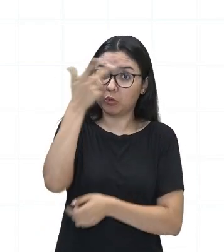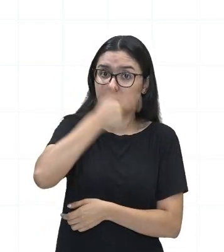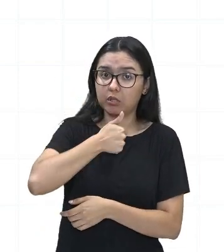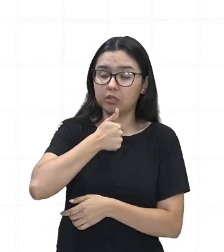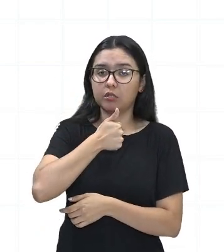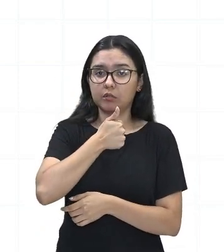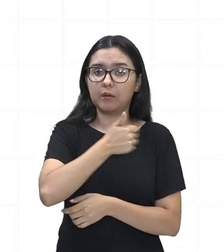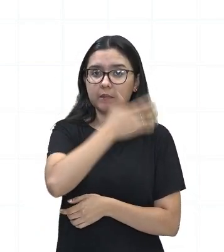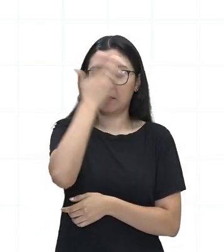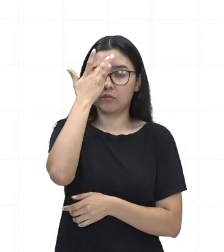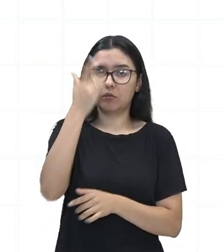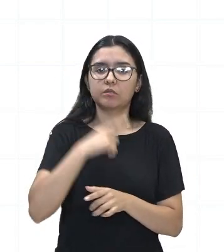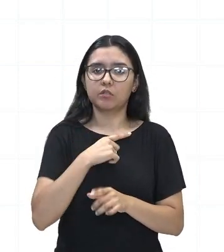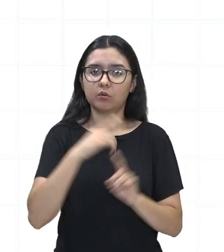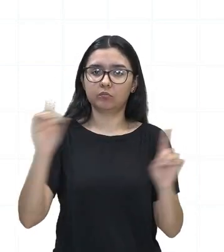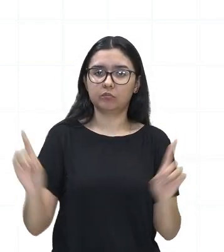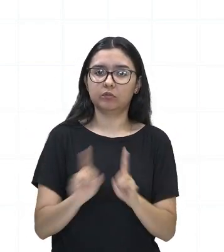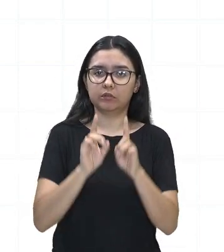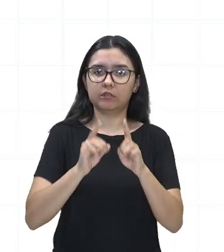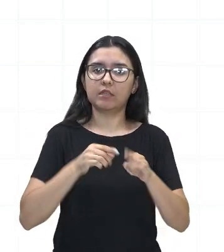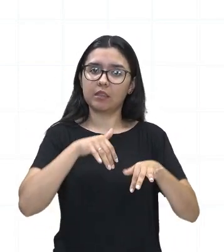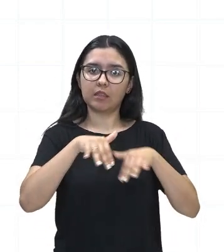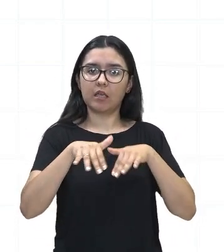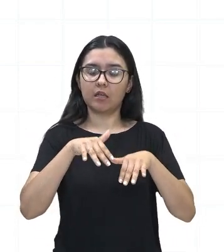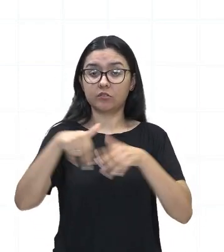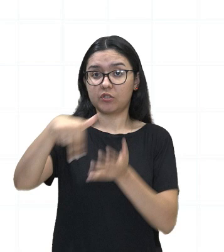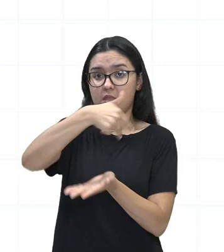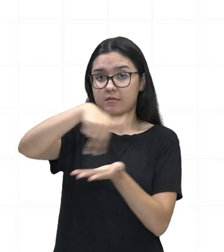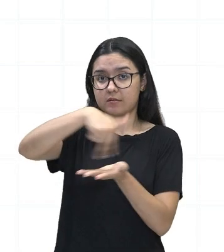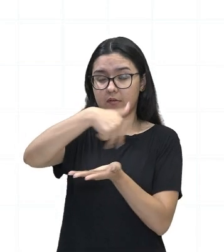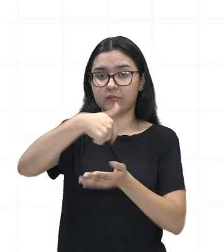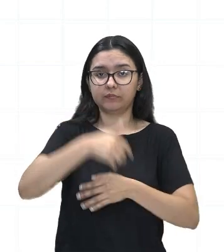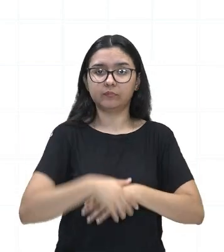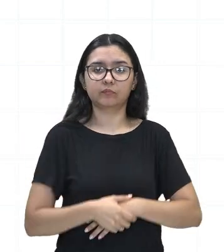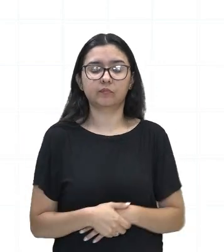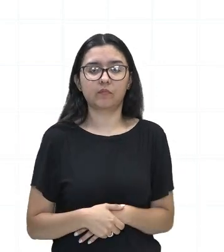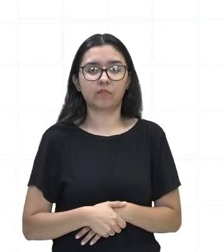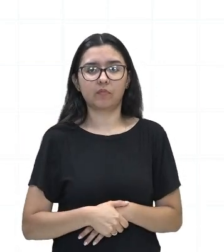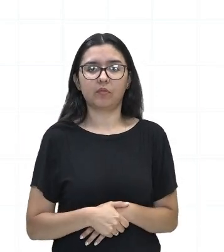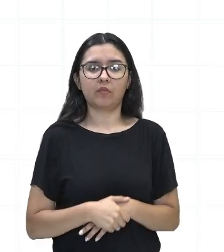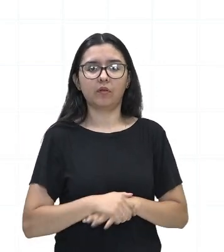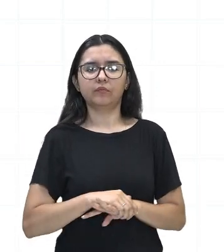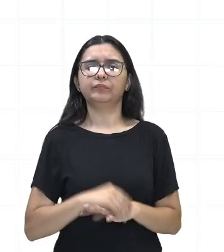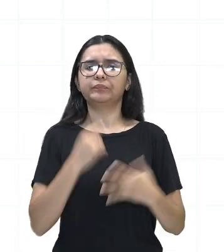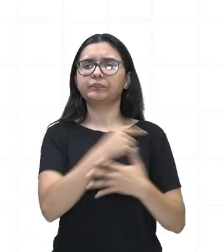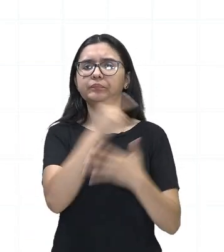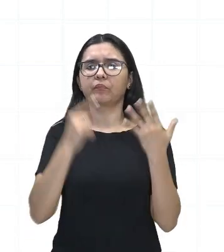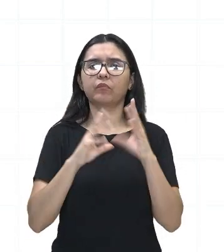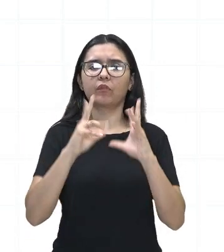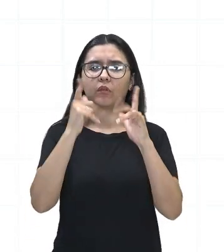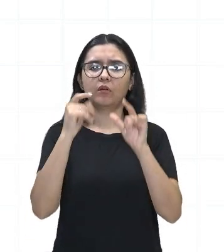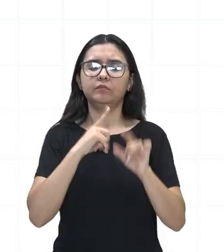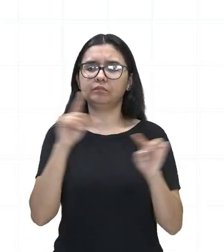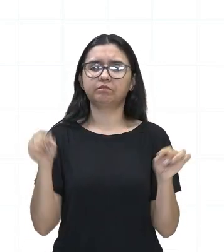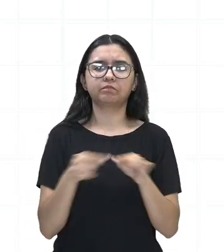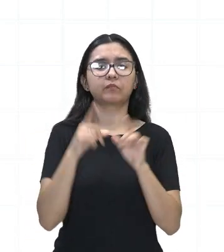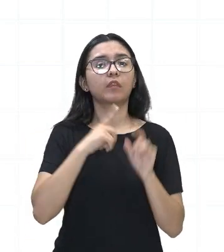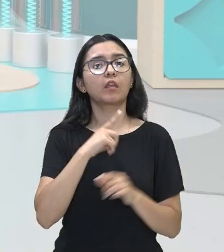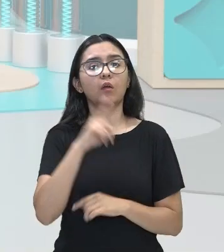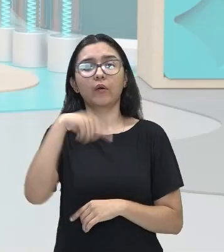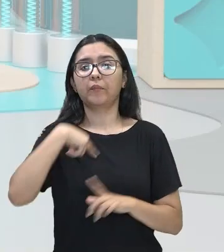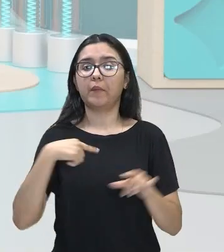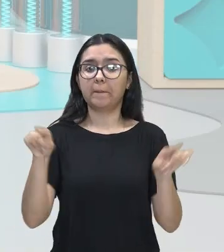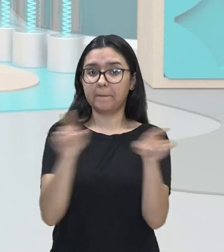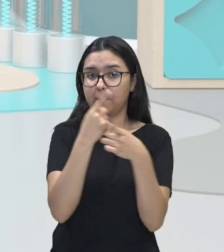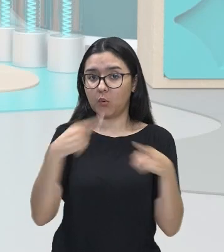que estão executando ali o movimento e a dança da salsa. Tudo isso vai acontecer embalado por uma